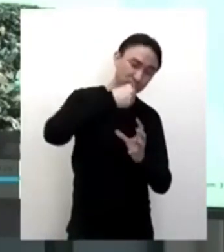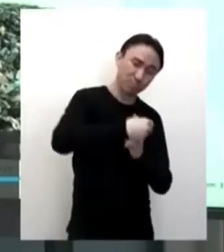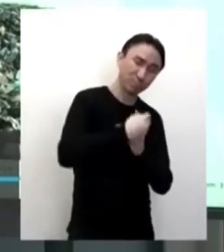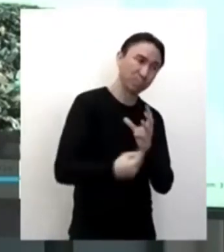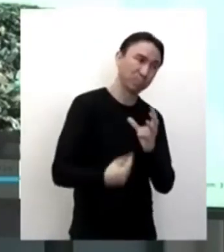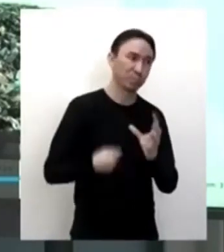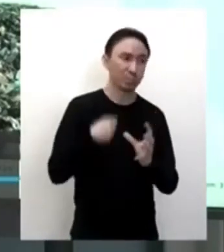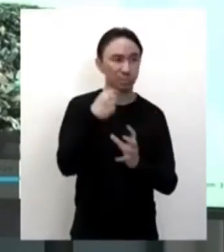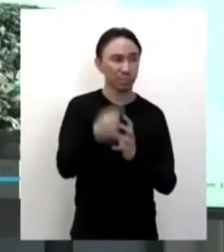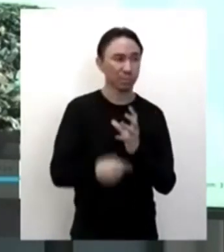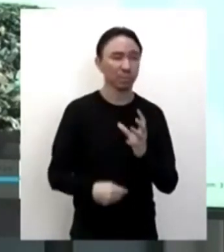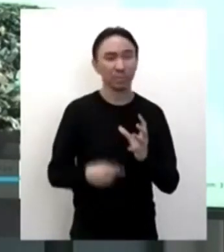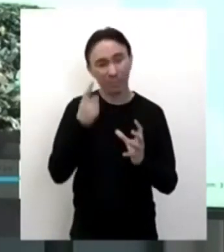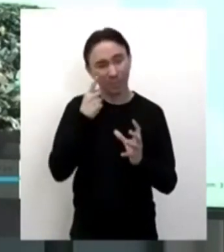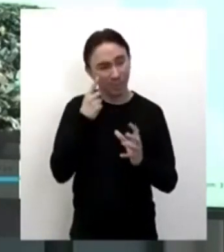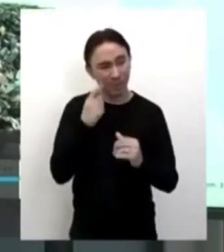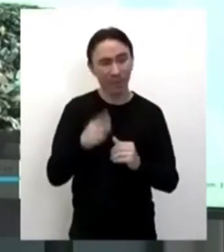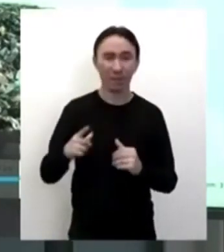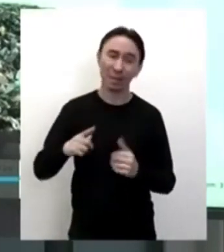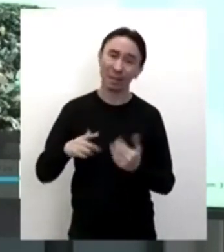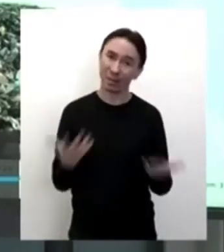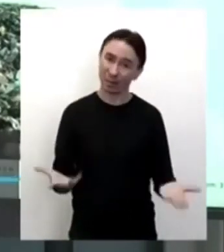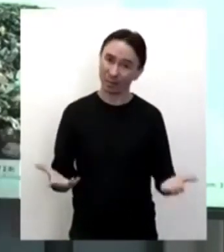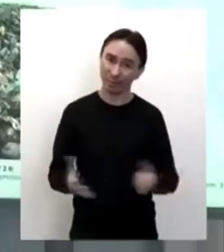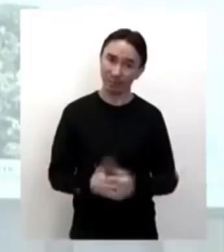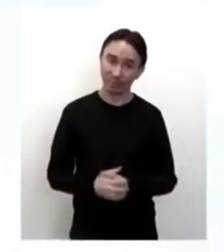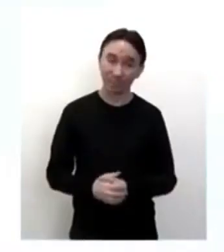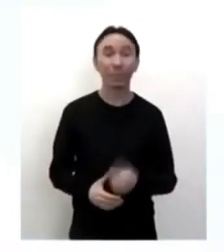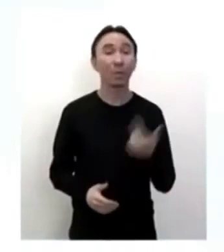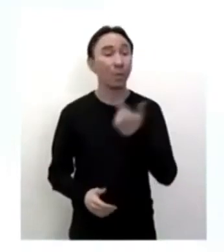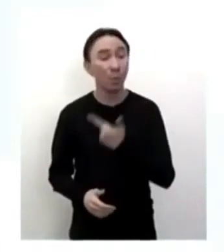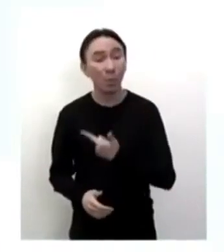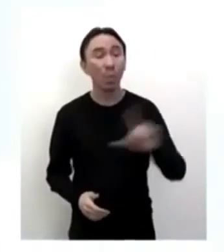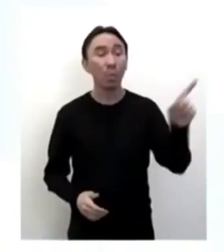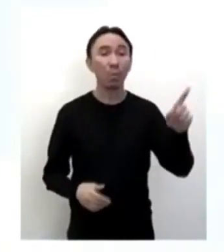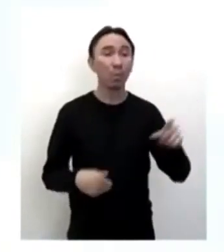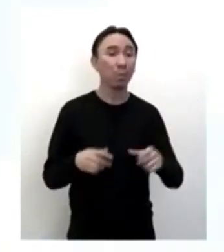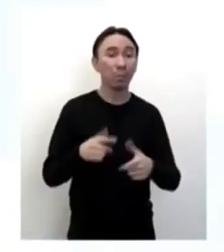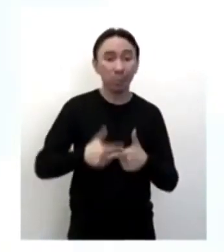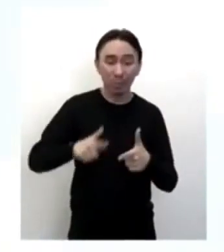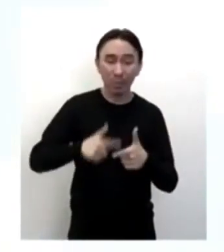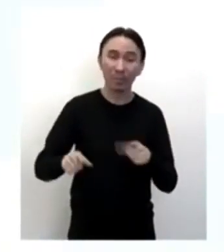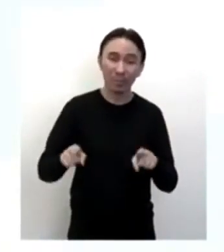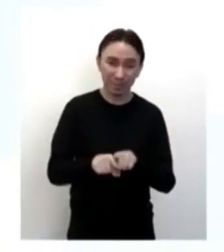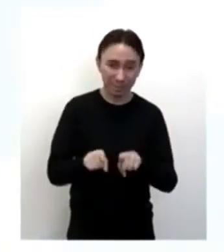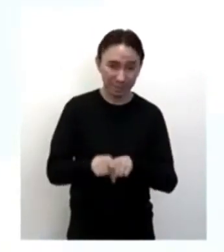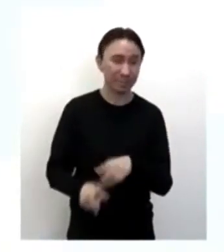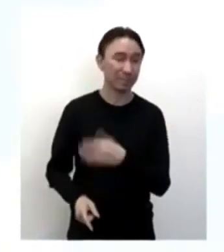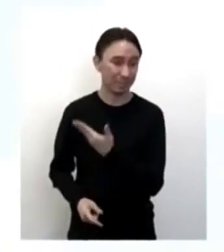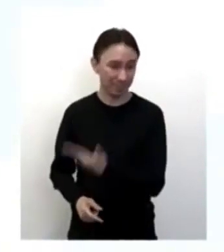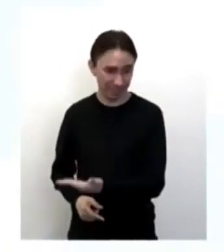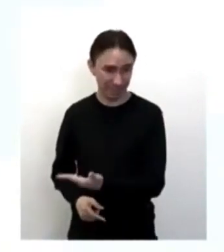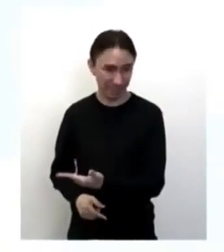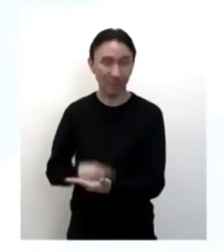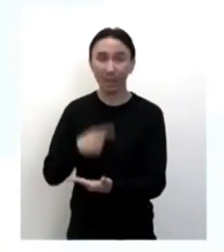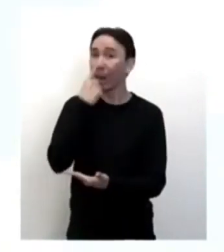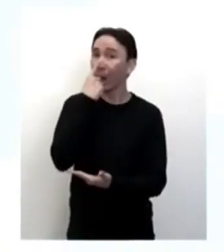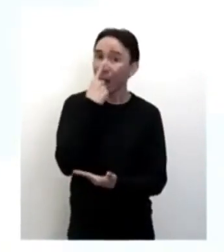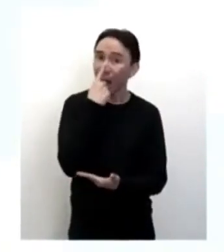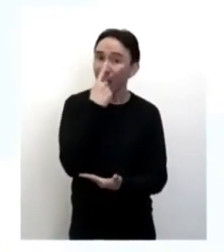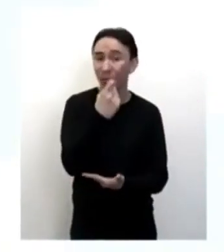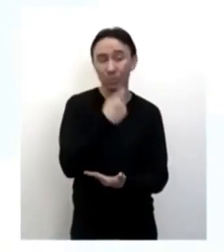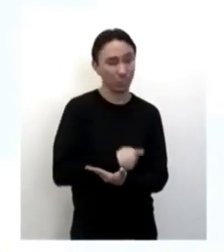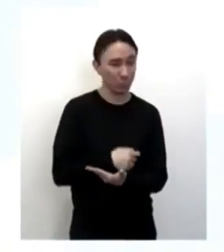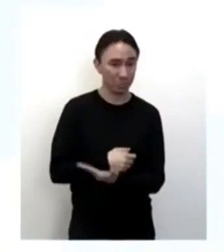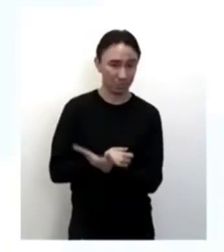Outro problema que a gente também tem é a questão do resíduo sólido e do entulho, que nós andamos aí pelas cidades, né,